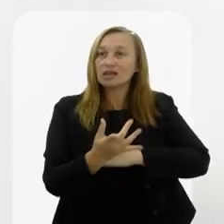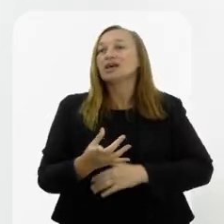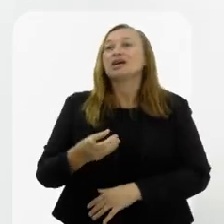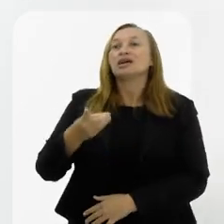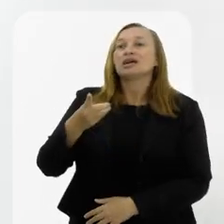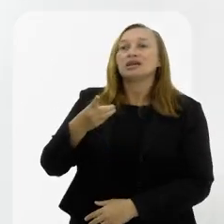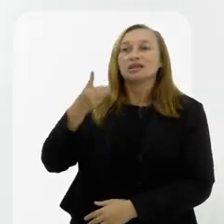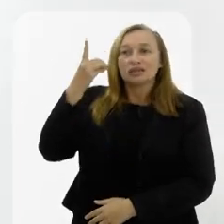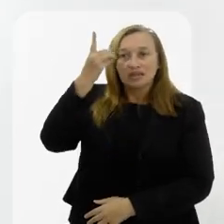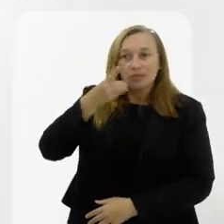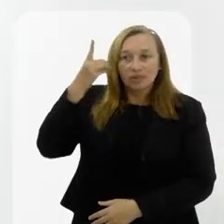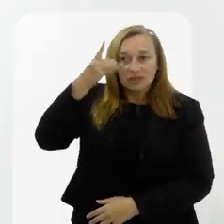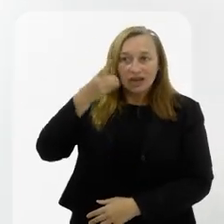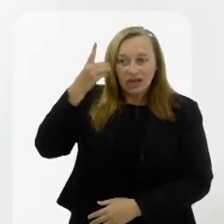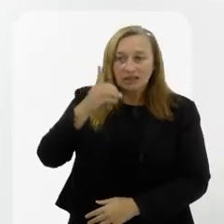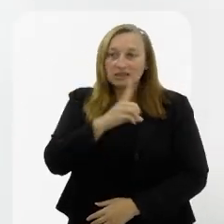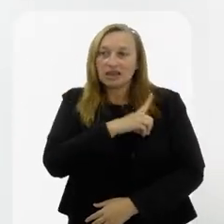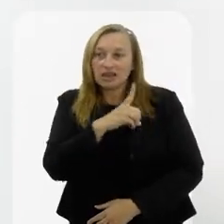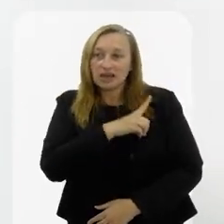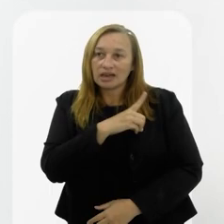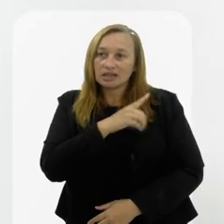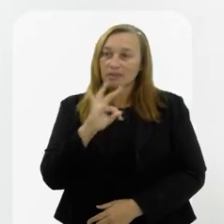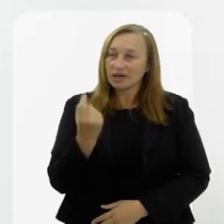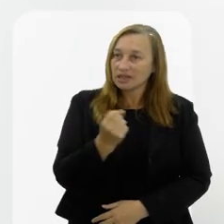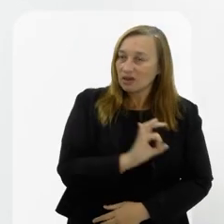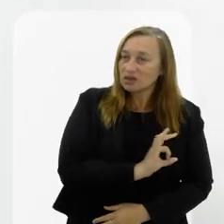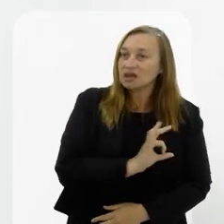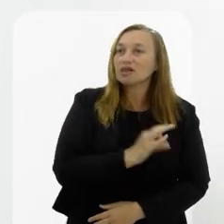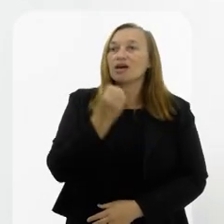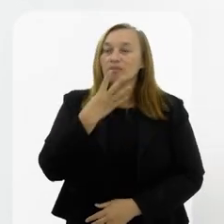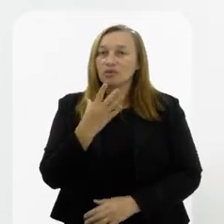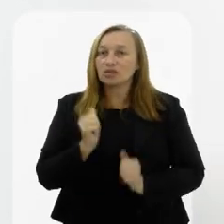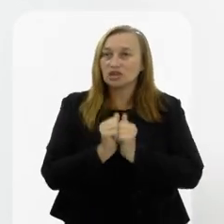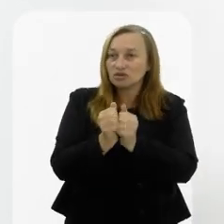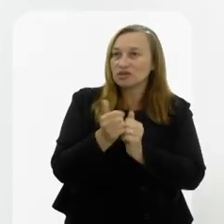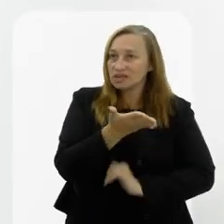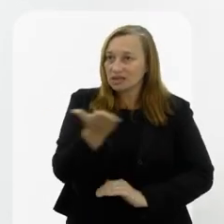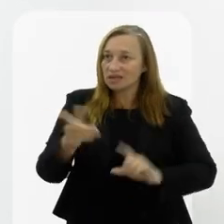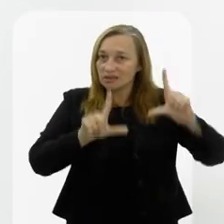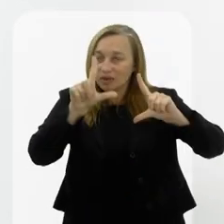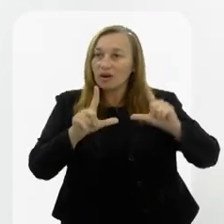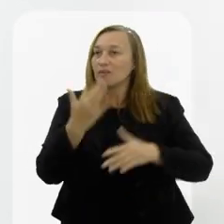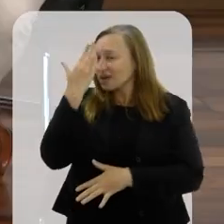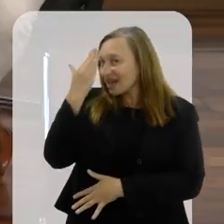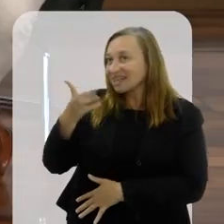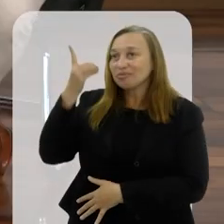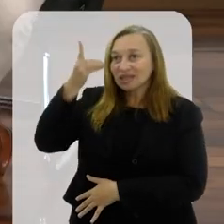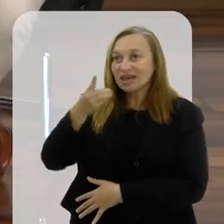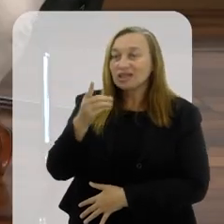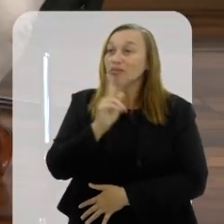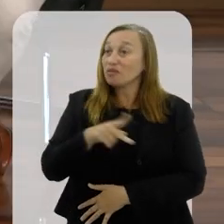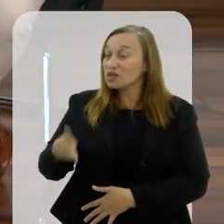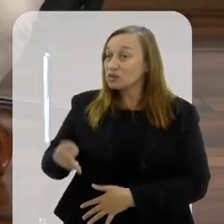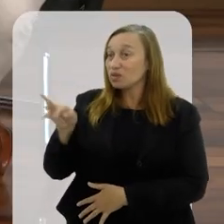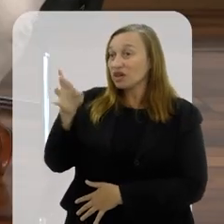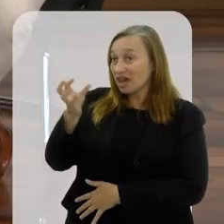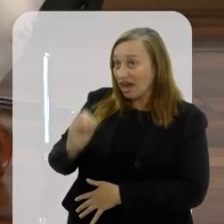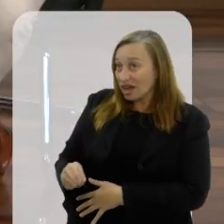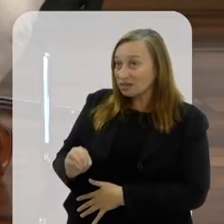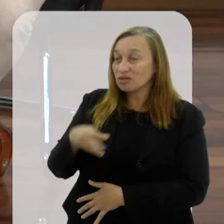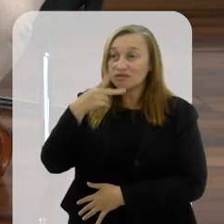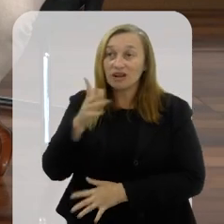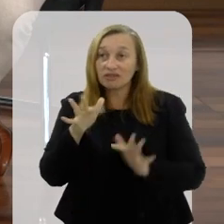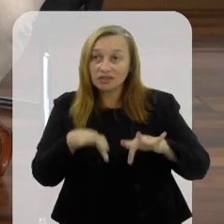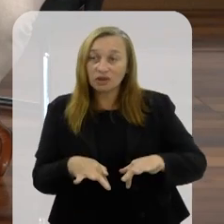mídias sociais, deputada delegada Marta Rocha, e muito bom participar com vocês desse programa. Muito obrigado, deputada.